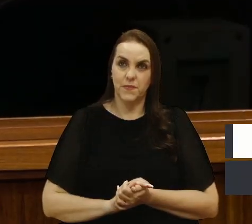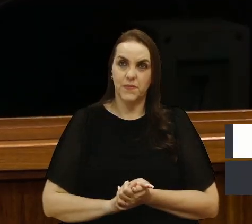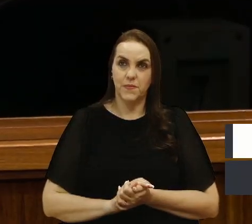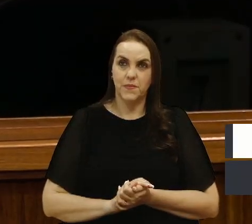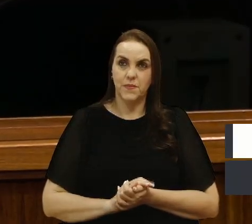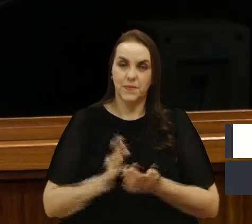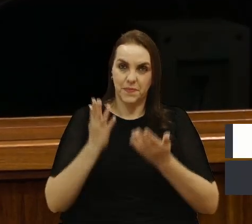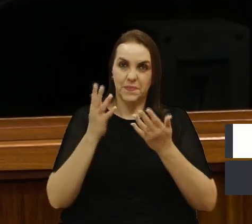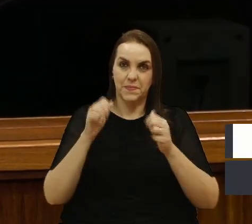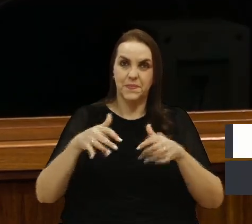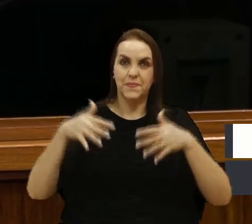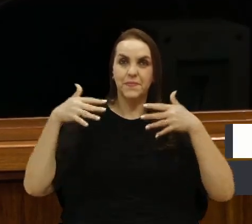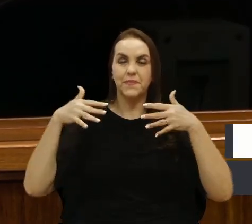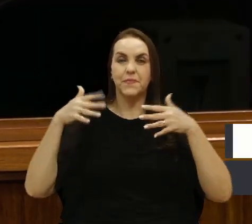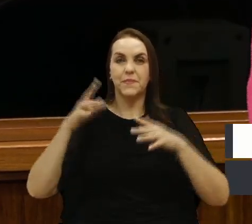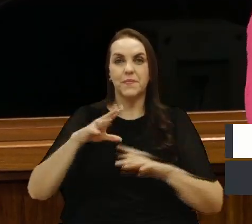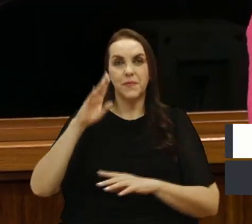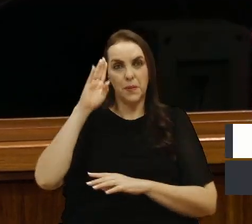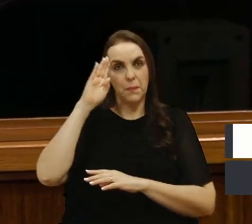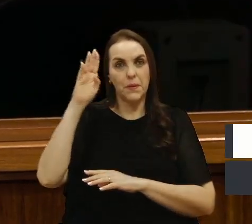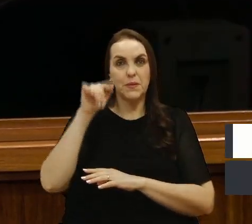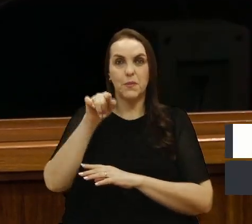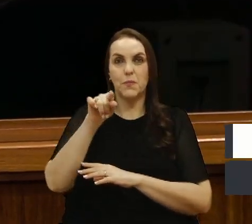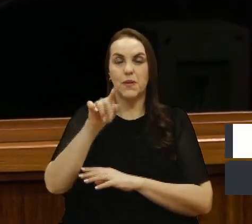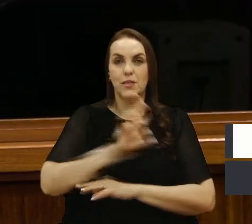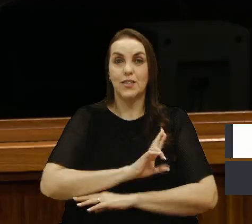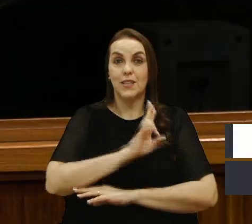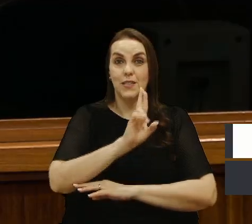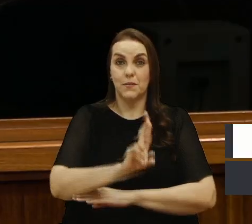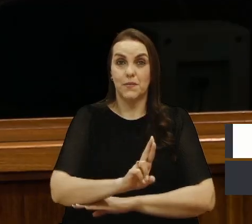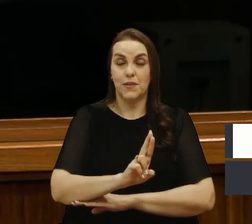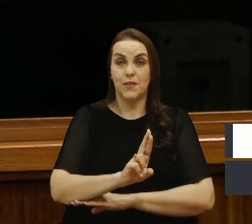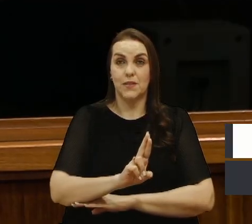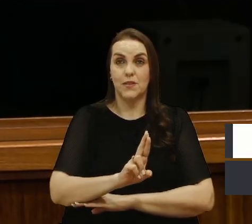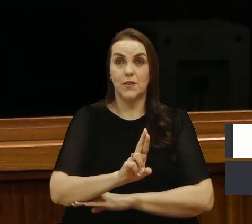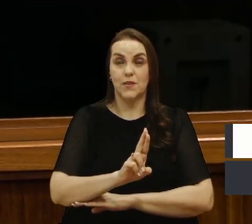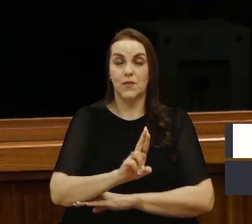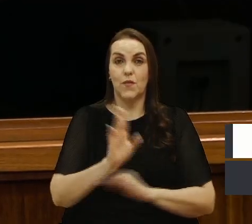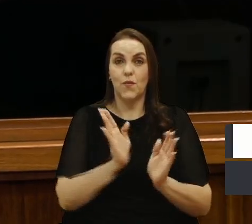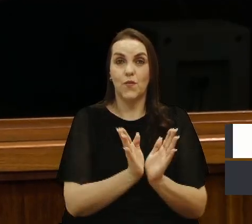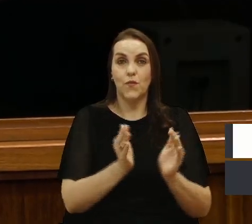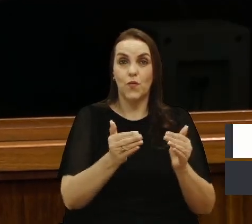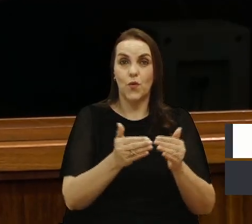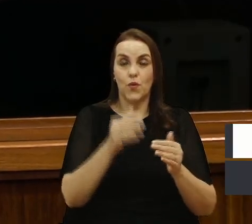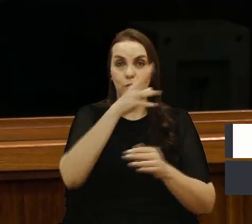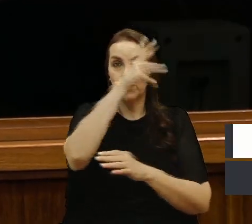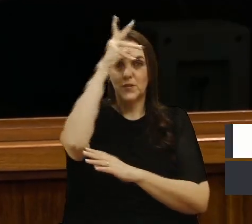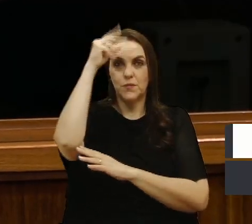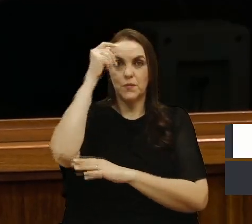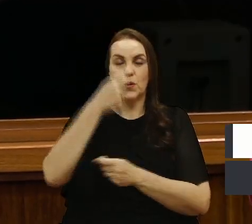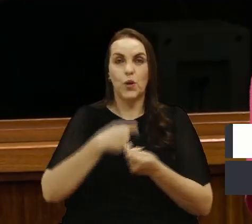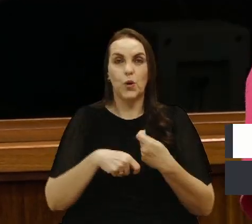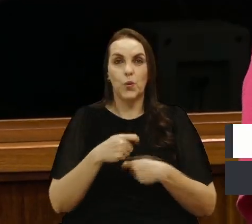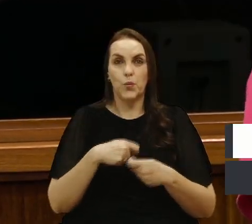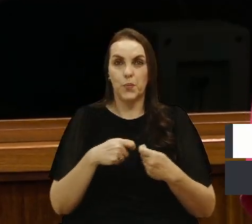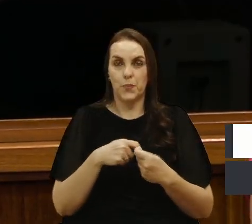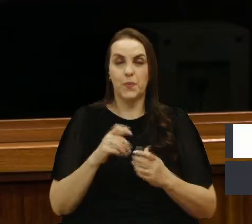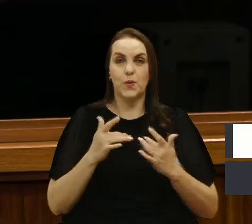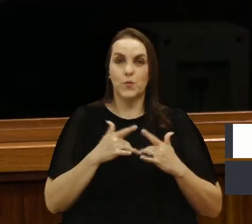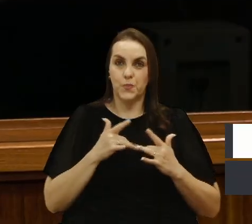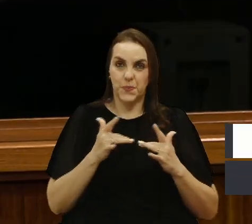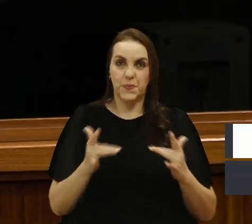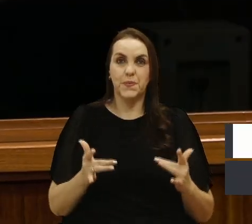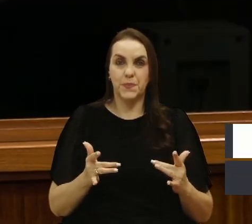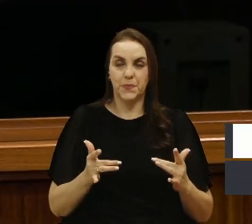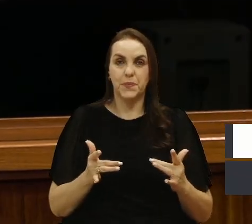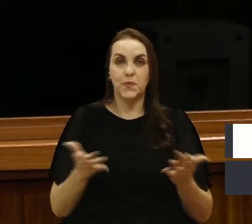à plateia, especialmente aos representantes e às representantes do Fórum Municipal de Economia Solidária, que hoje nós teremos